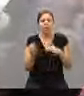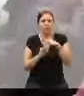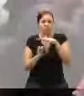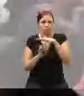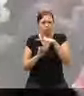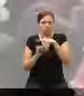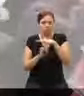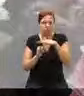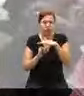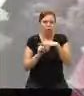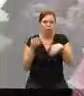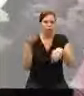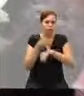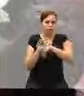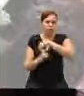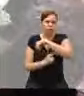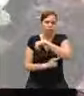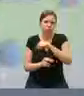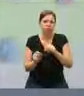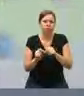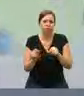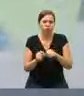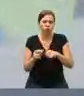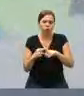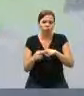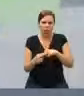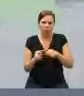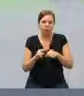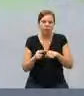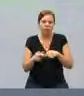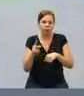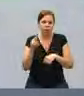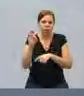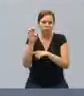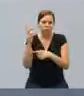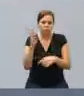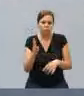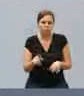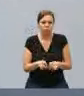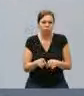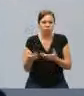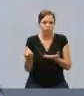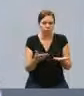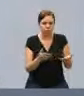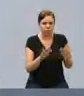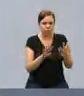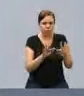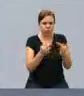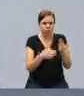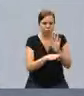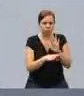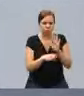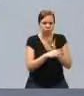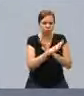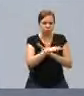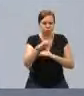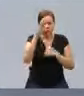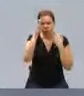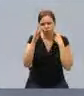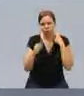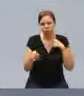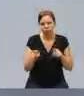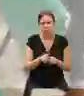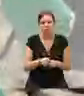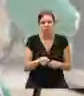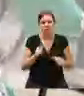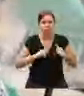que fomos para Boa Vista, fizemos um centro de acolhimento e começamos a acolher famílias, principalmente com crianças, né, que